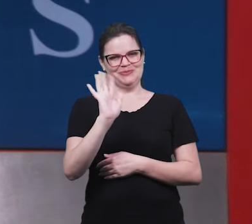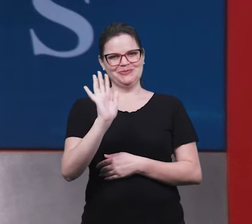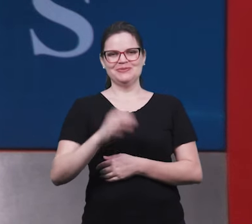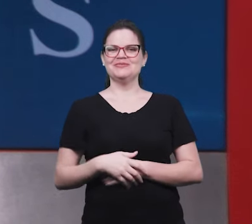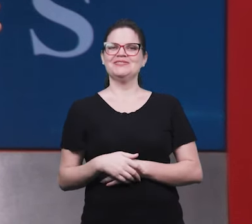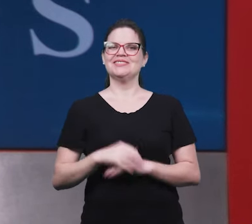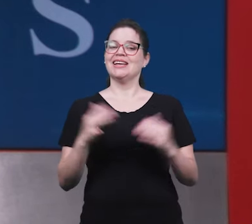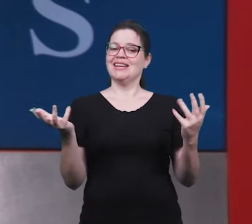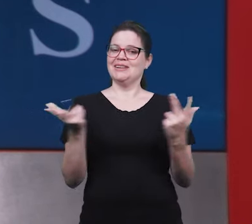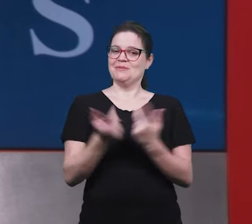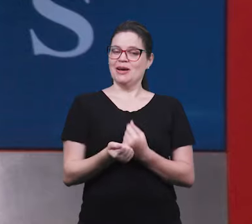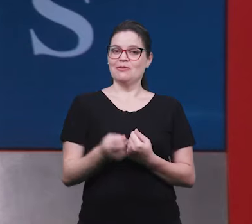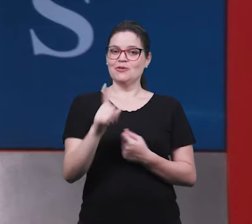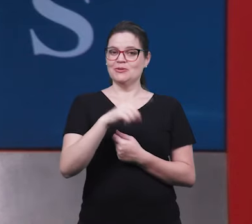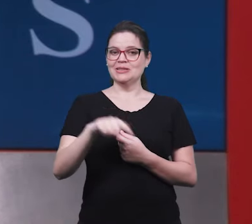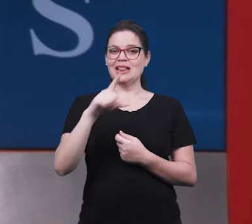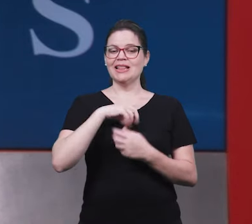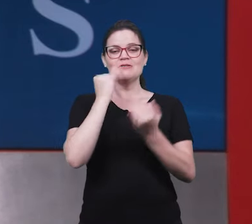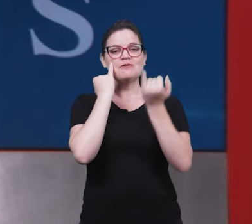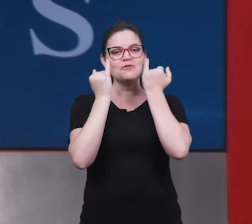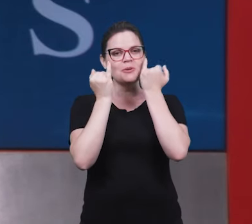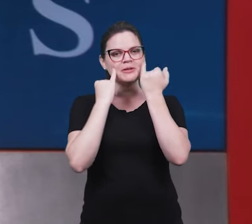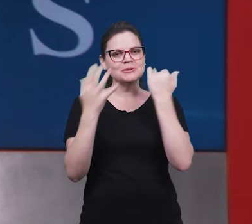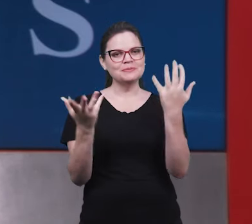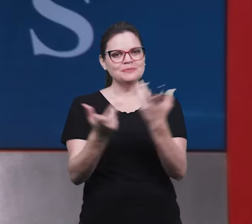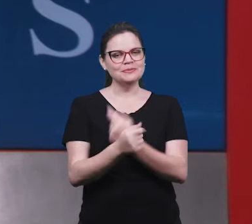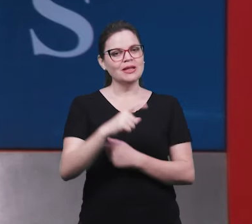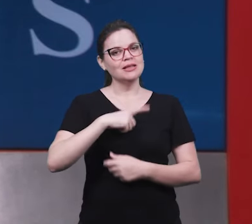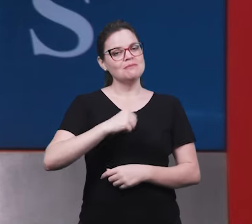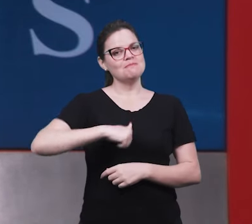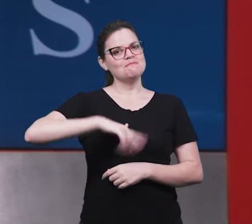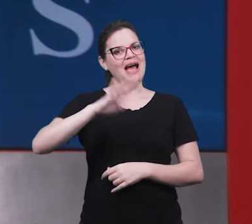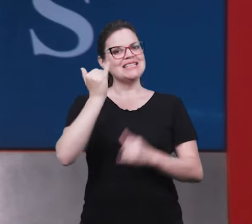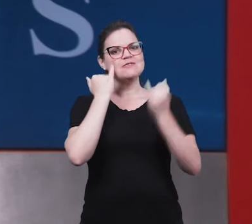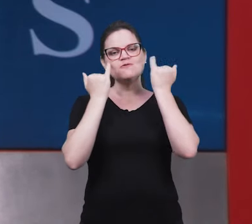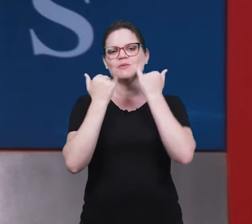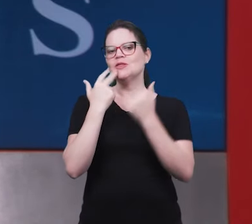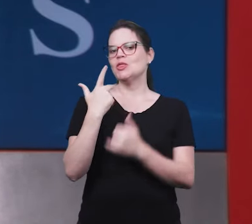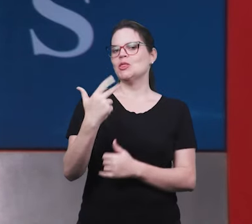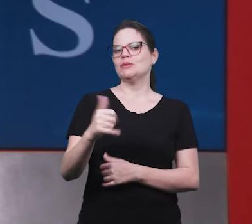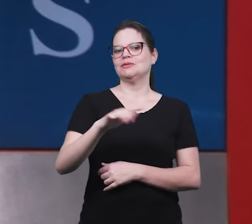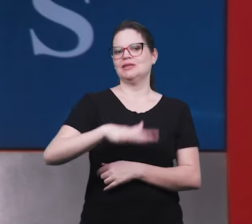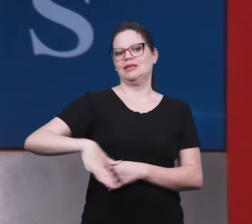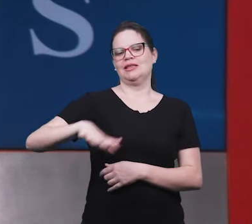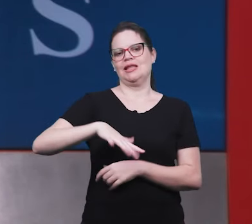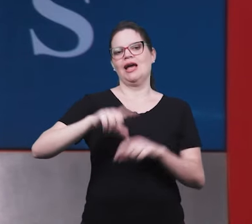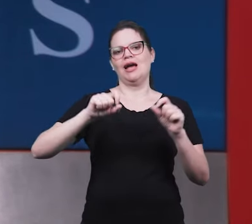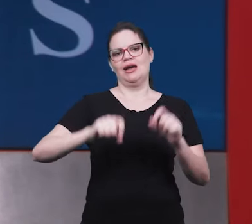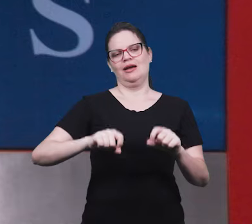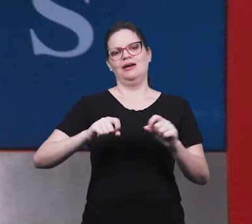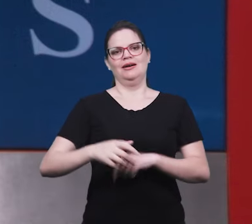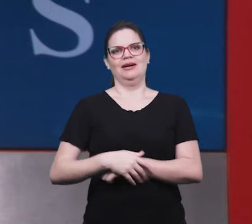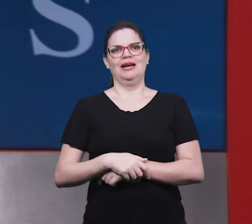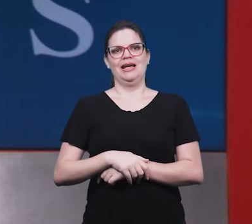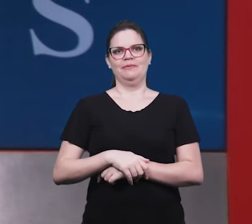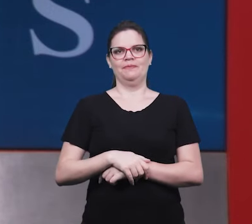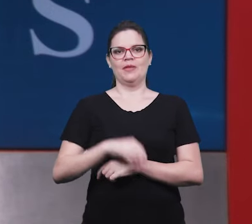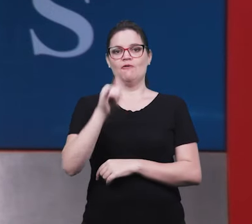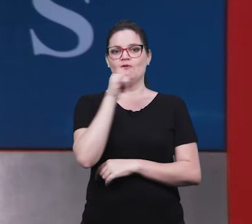maravilha né aqui você fica sempre bem formado no marain News mais notícias agora na região da Baixada Fluminense com o nosso companheiro